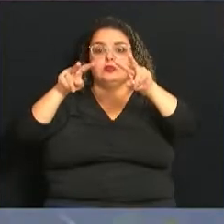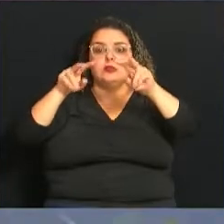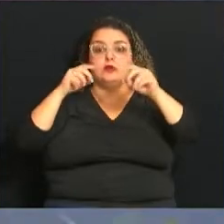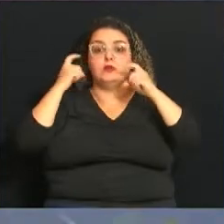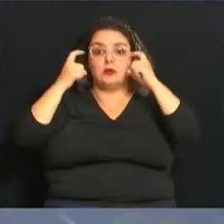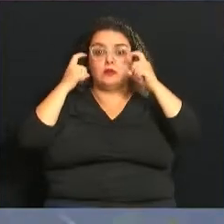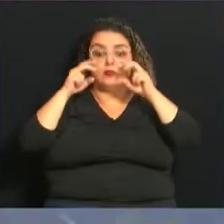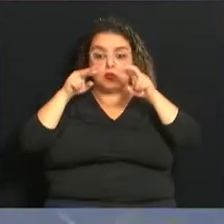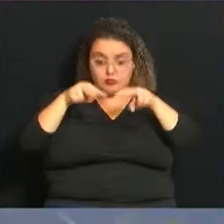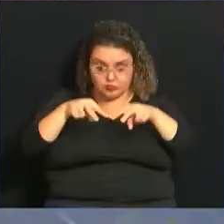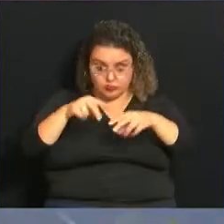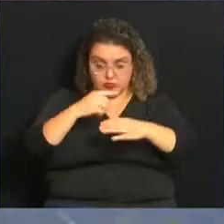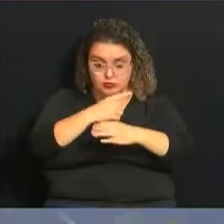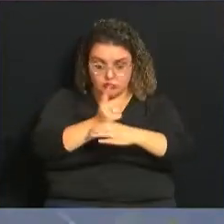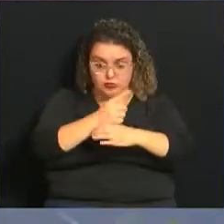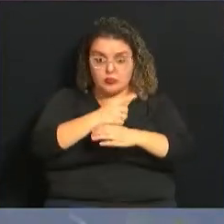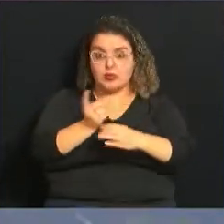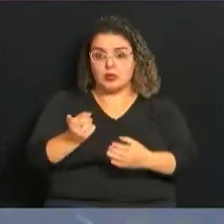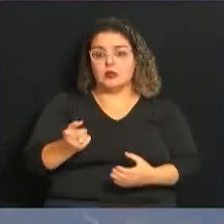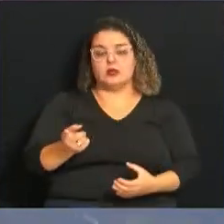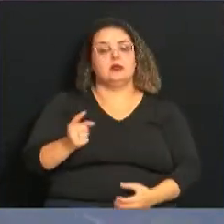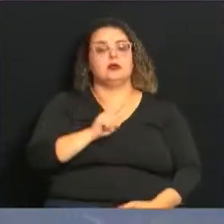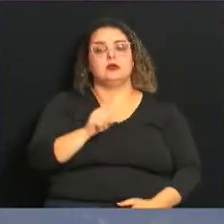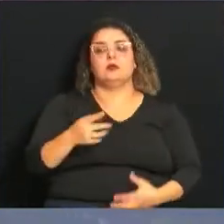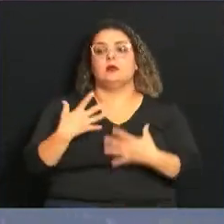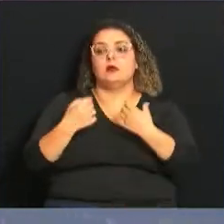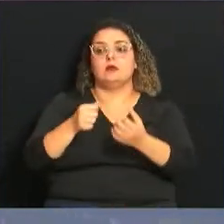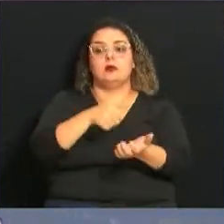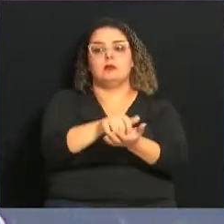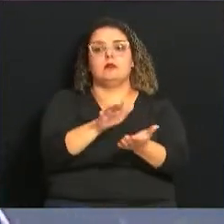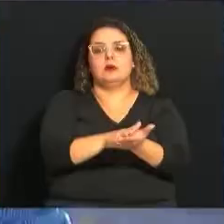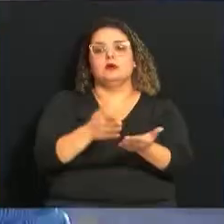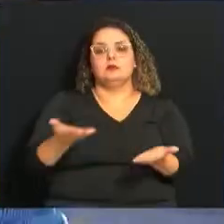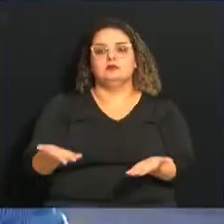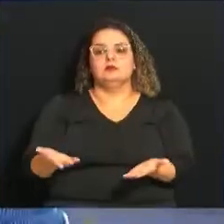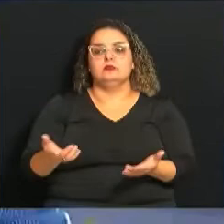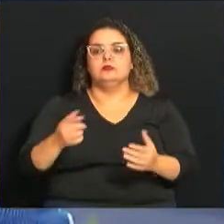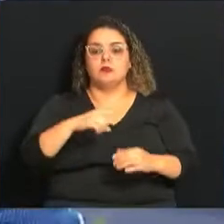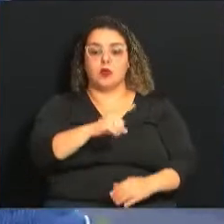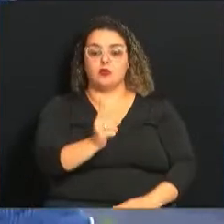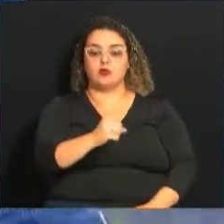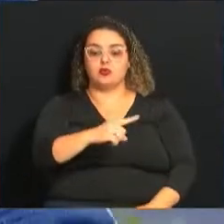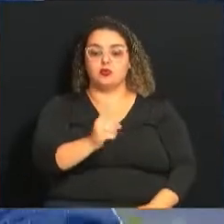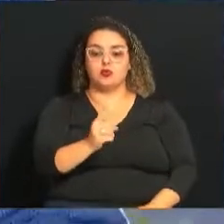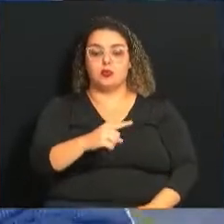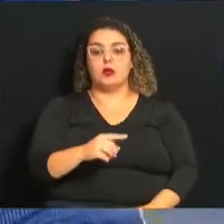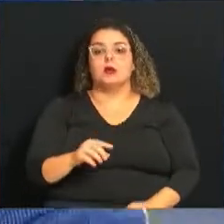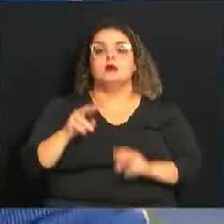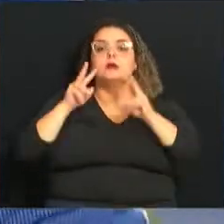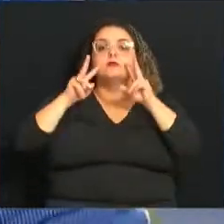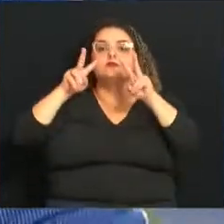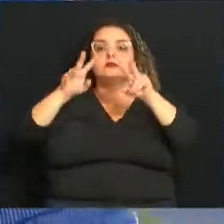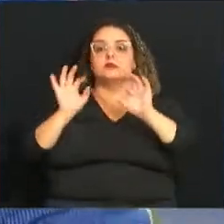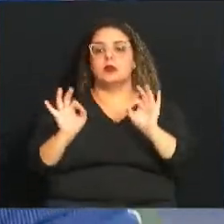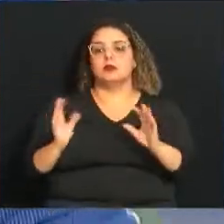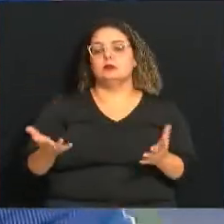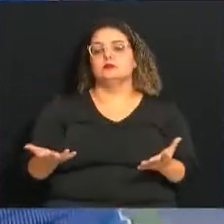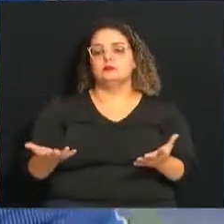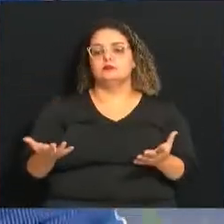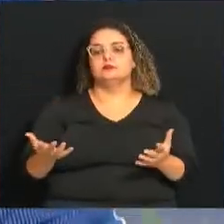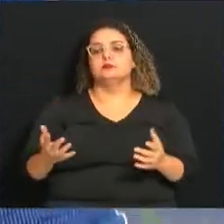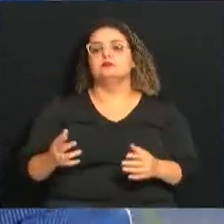preocupado em não doer no bolso, em não tomar uma multa. Então ele fica olhando para o velocímetro. Segundo Nelson Osseri, essa medida